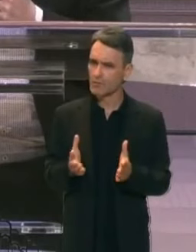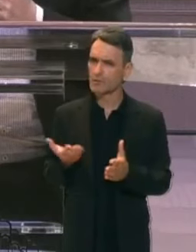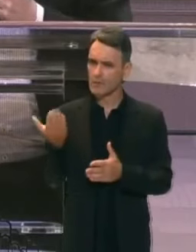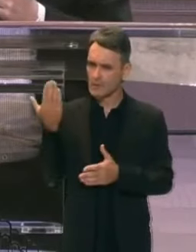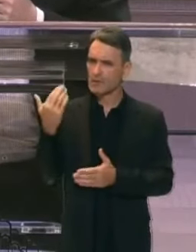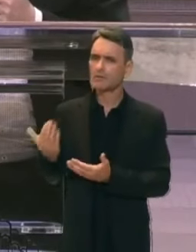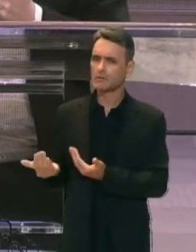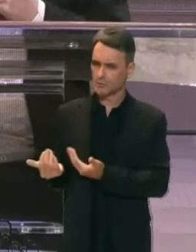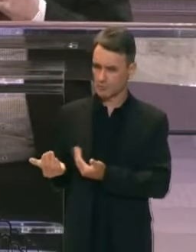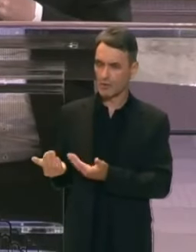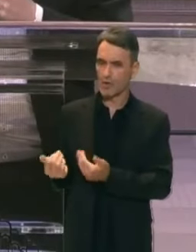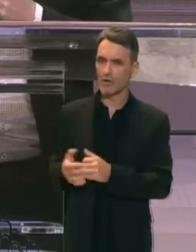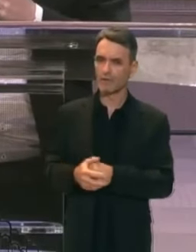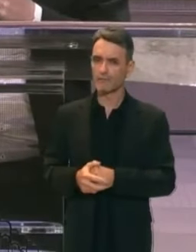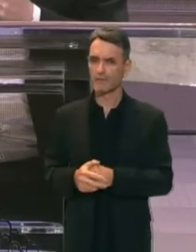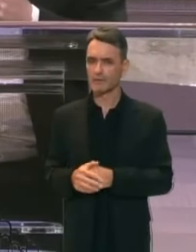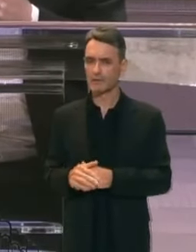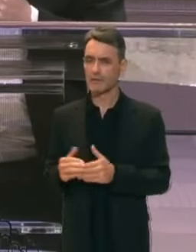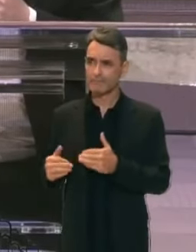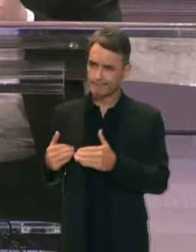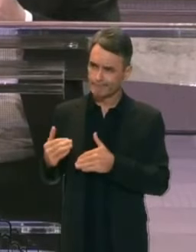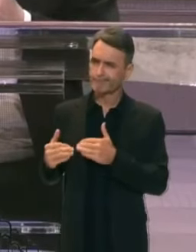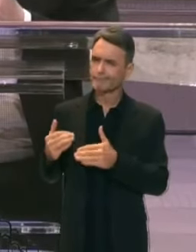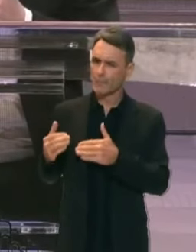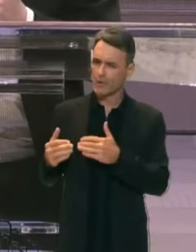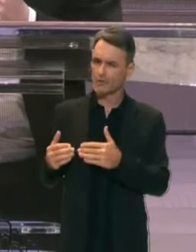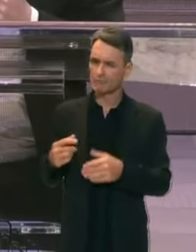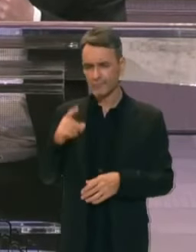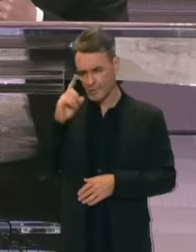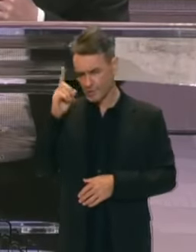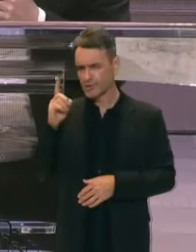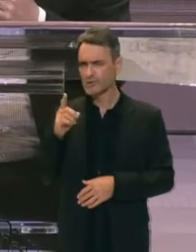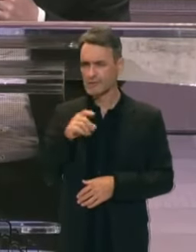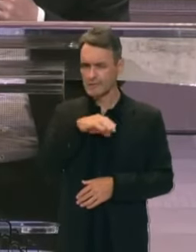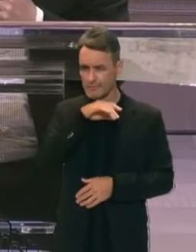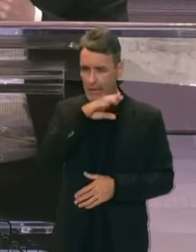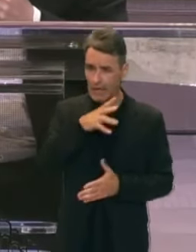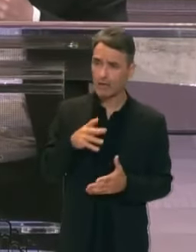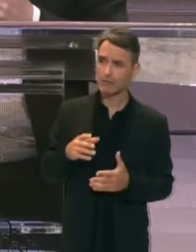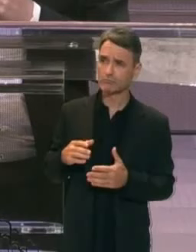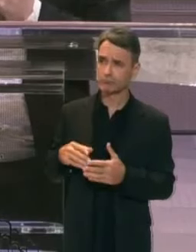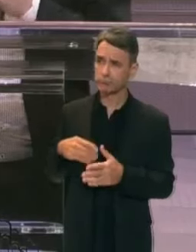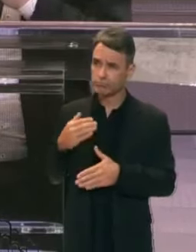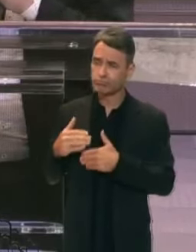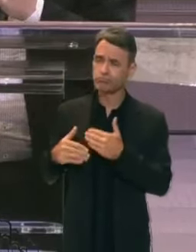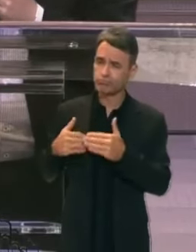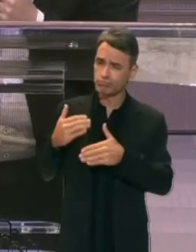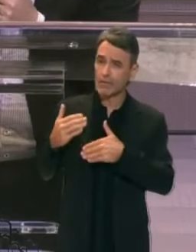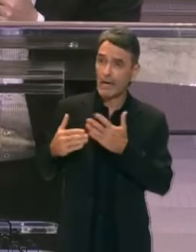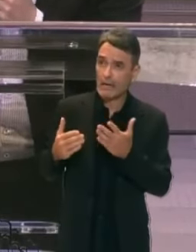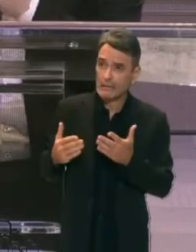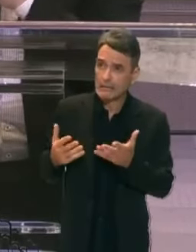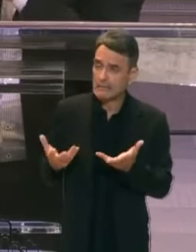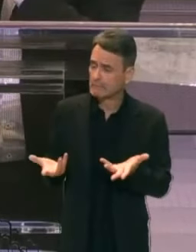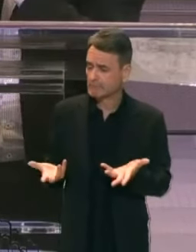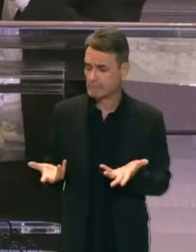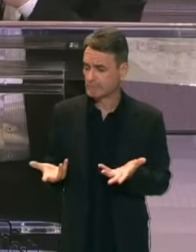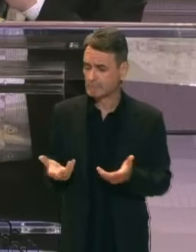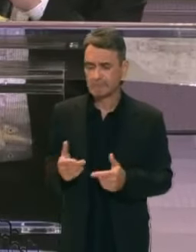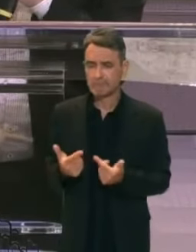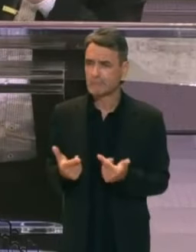mocidade, antes que venham os dias maus e cheguem os anos em que você dirá: não